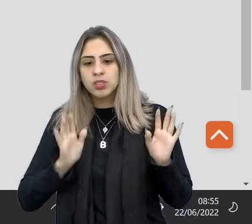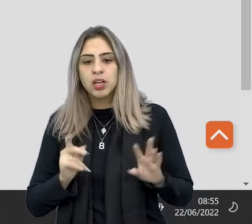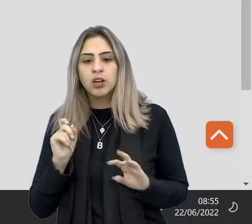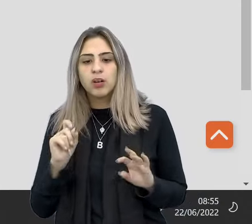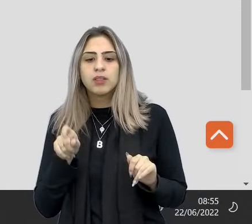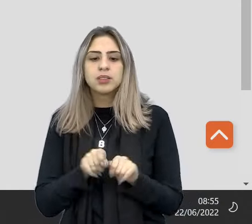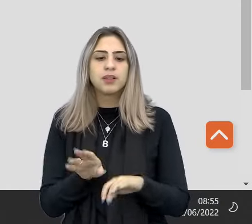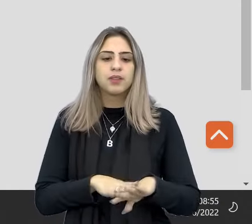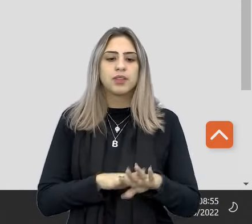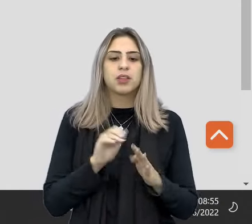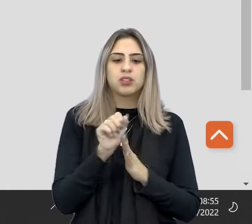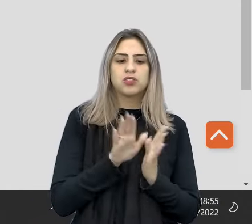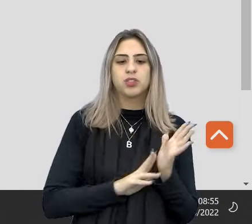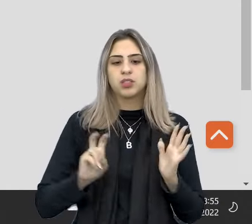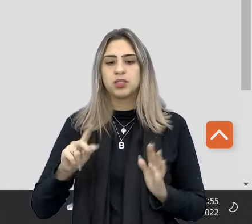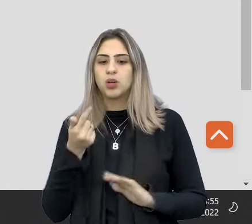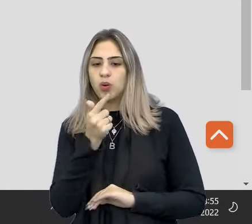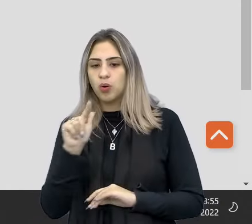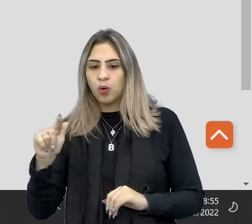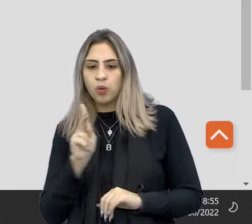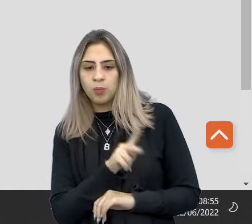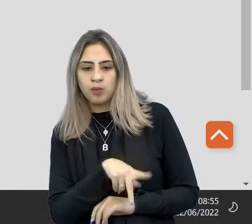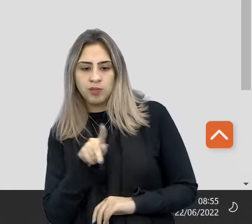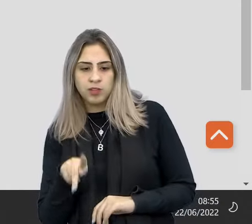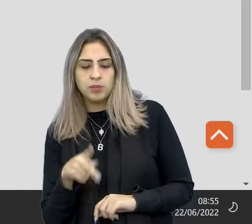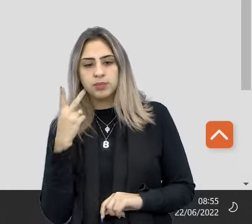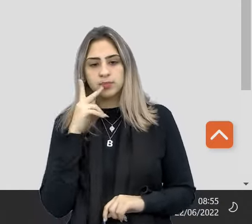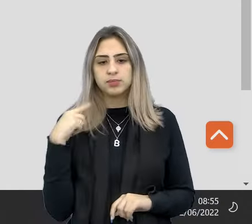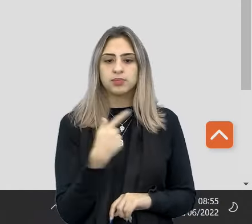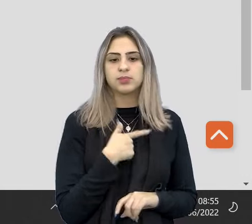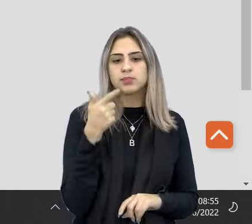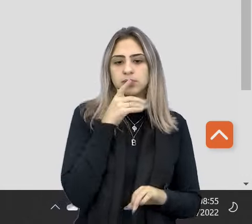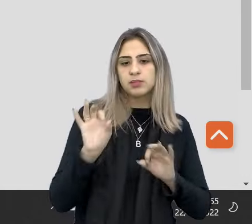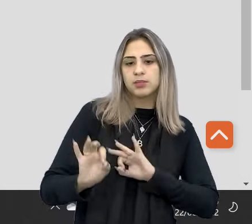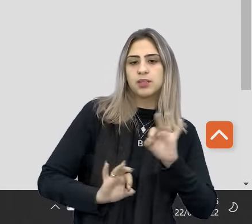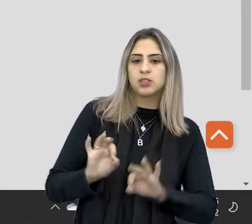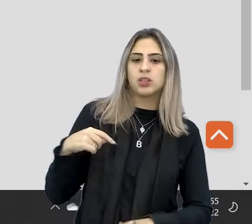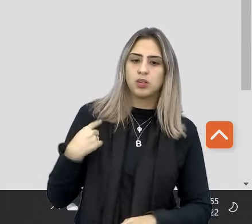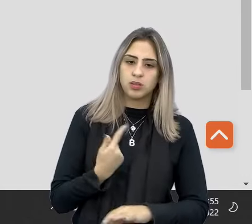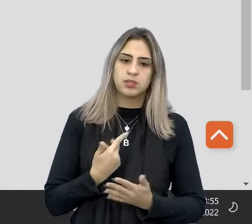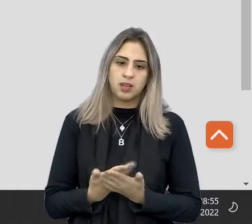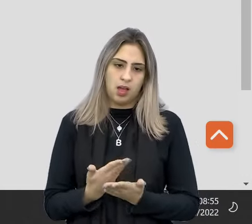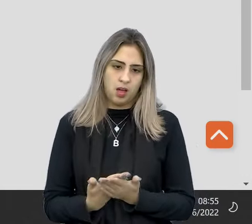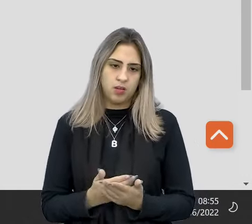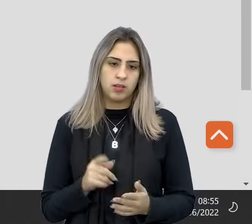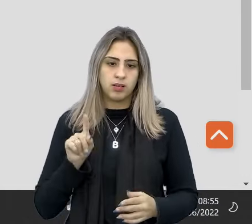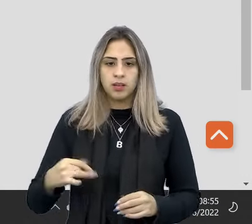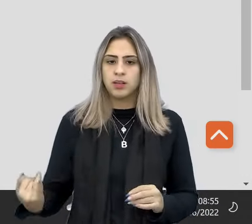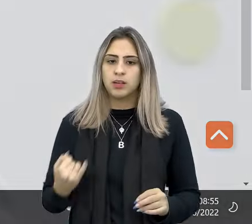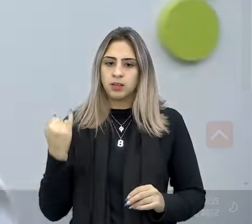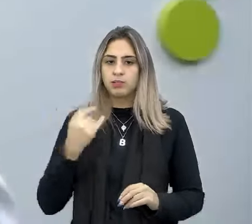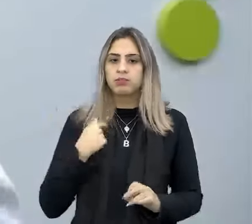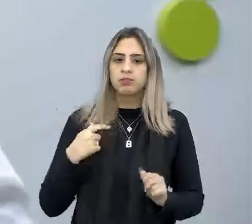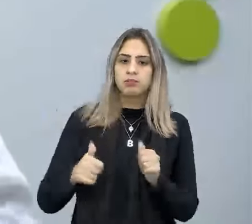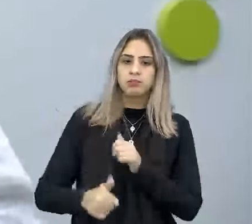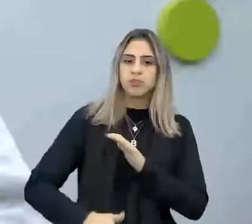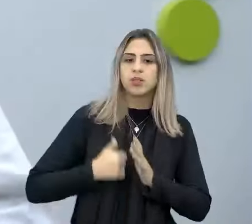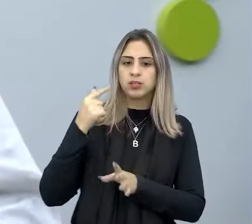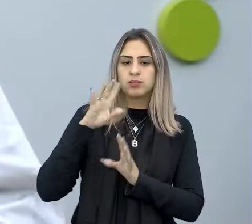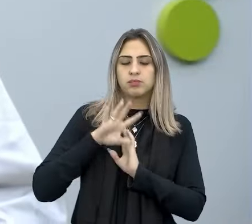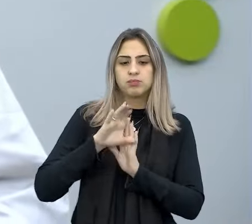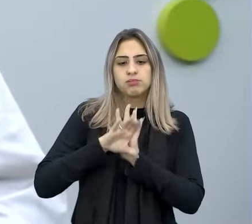ser abordado na atividade 5 com outro professor, para a gente conseguir planejar a nossa aula, né? Exatamente. Então, é importante se apropriar desses